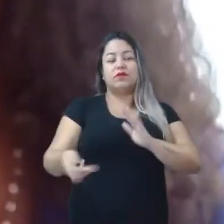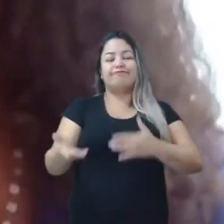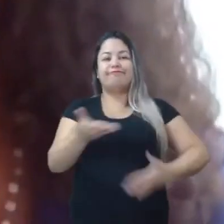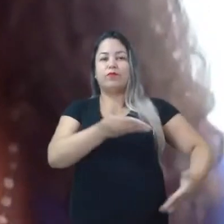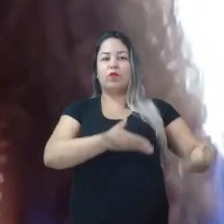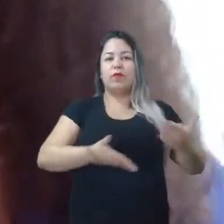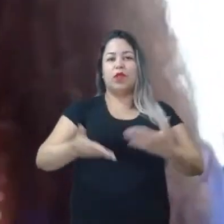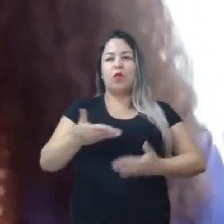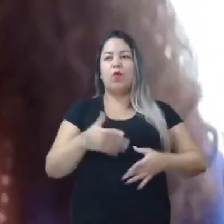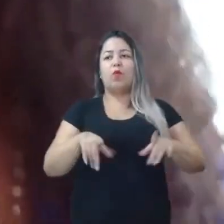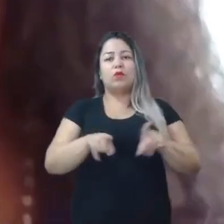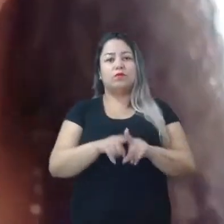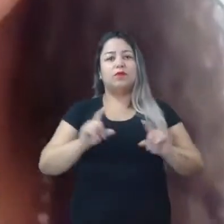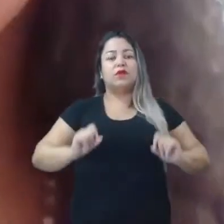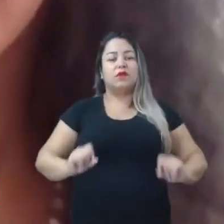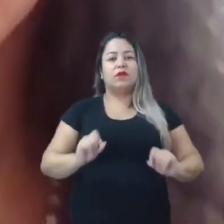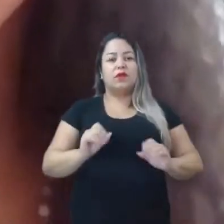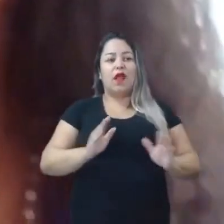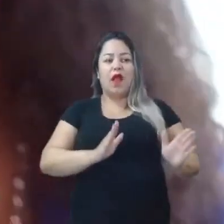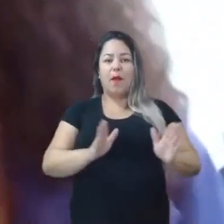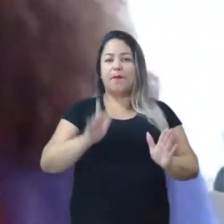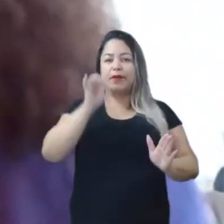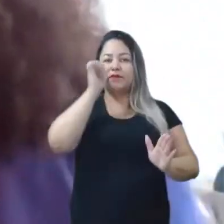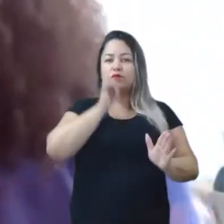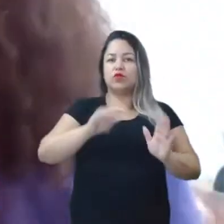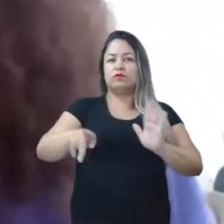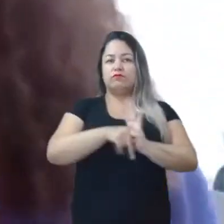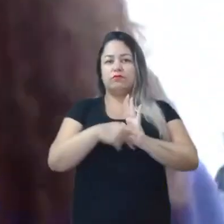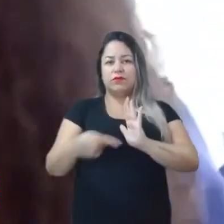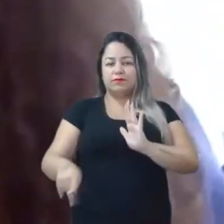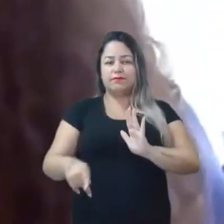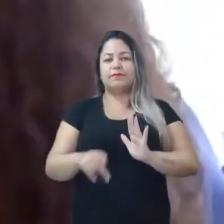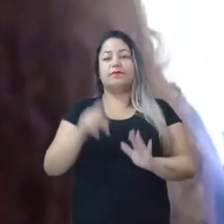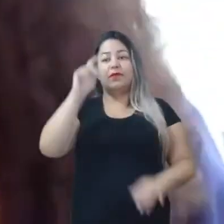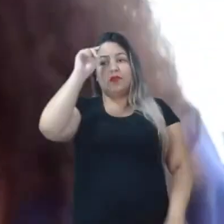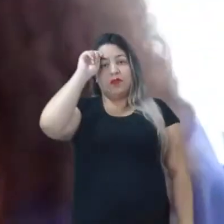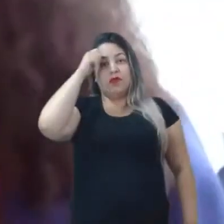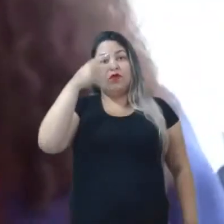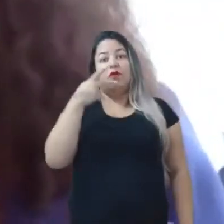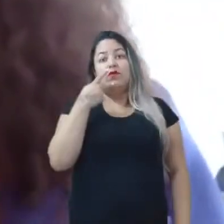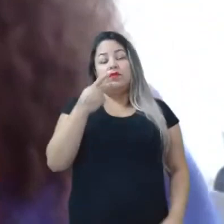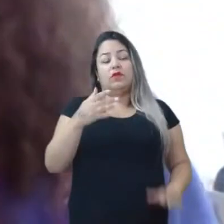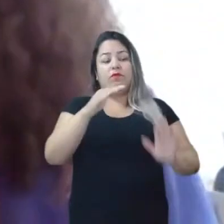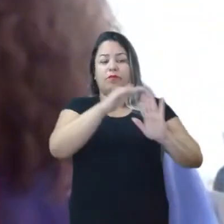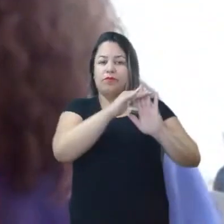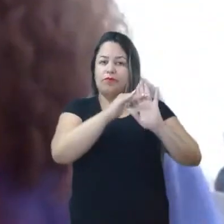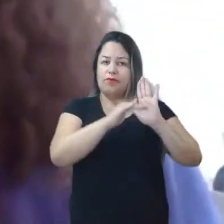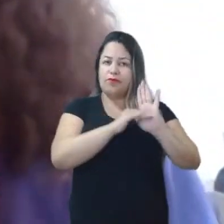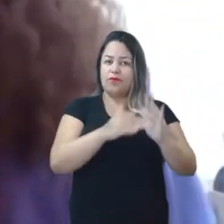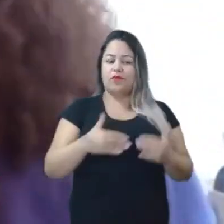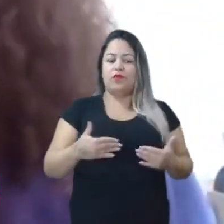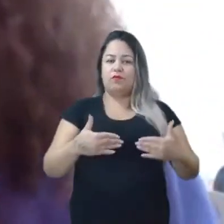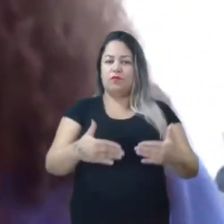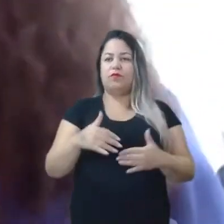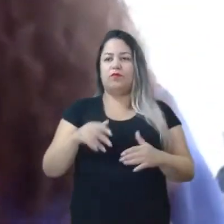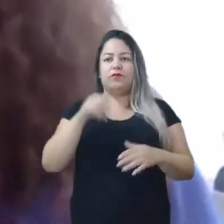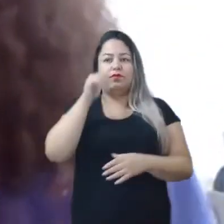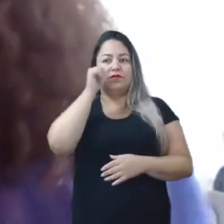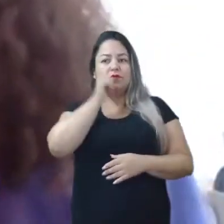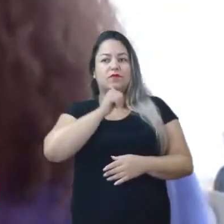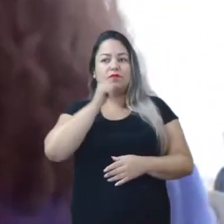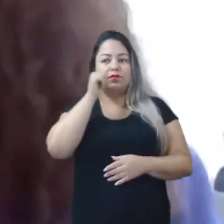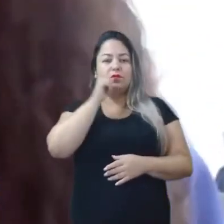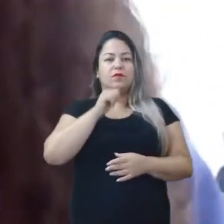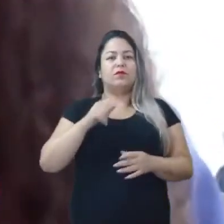envolve um recorte direcional para as mulheres negras. E aí eu quero citar uns programas aqui do próprio Ministério das Mulheres, como